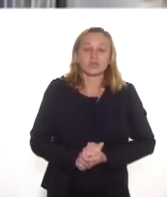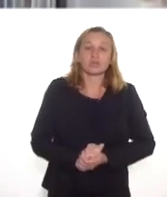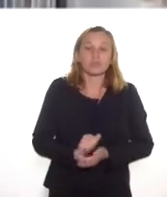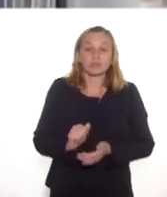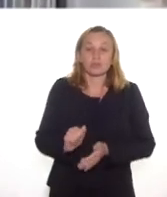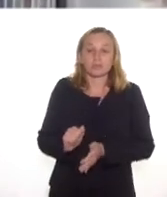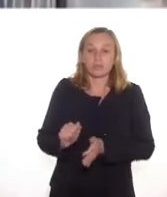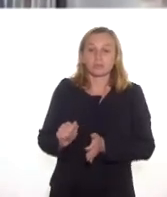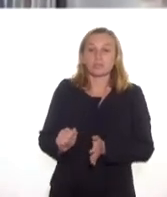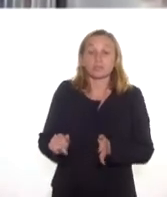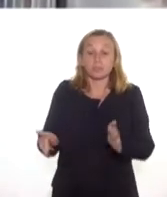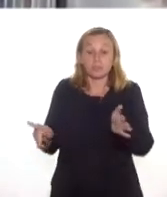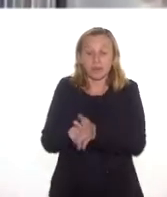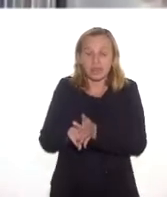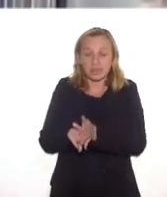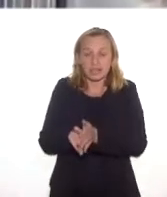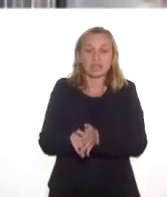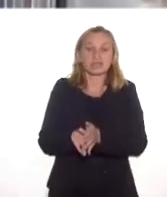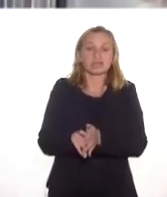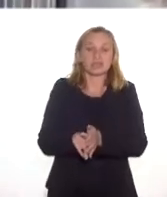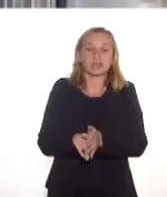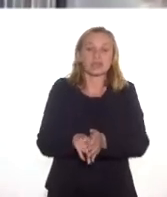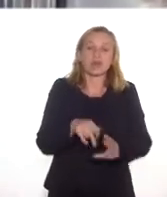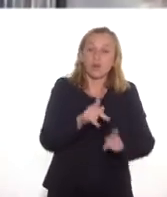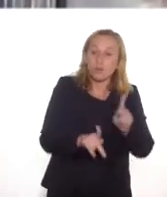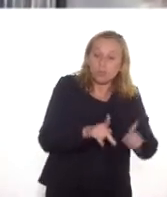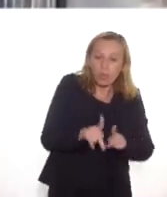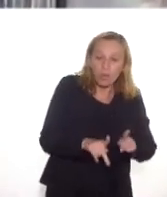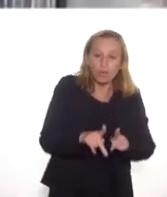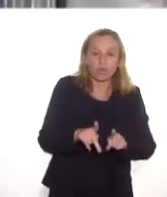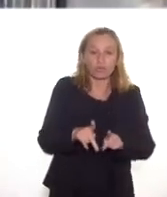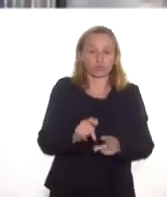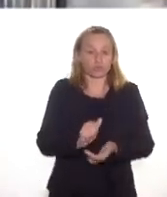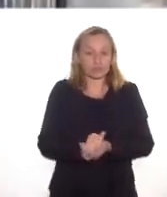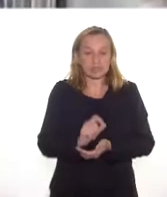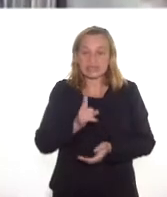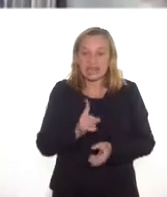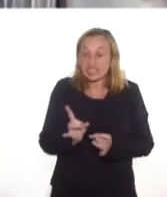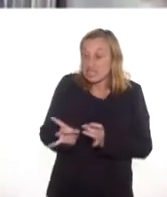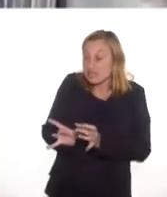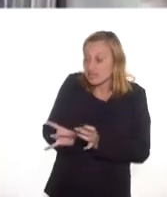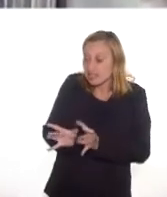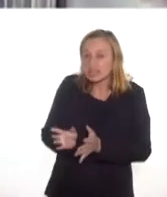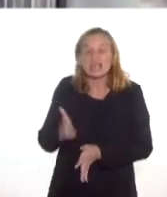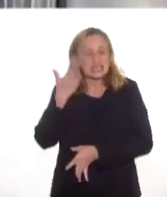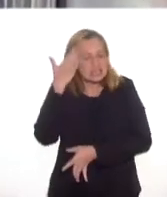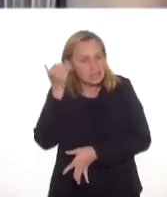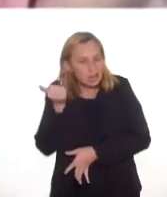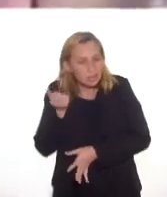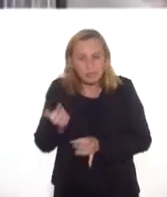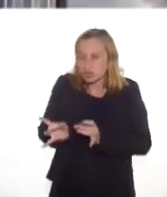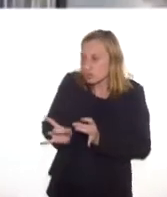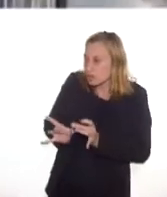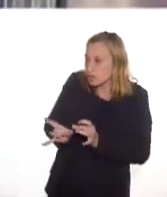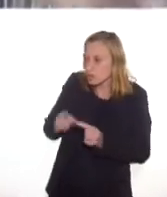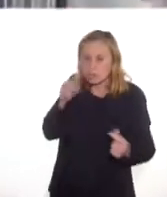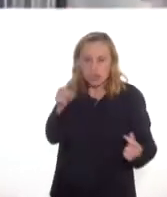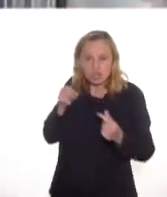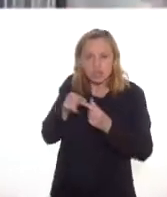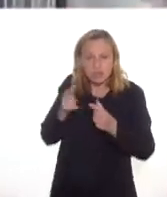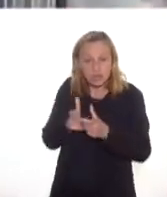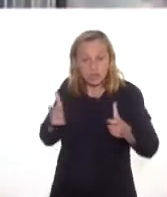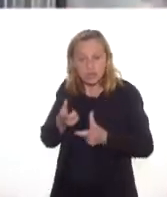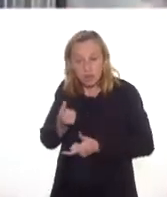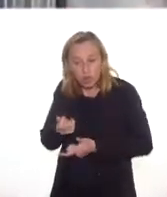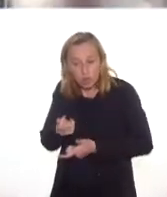público, de interesse público. Não é nada do privado. A gente sabe que o privado, o objetivo maior é o